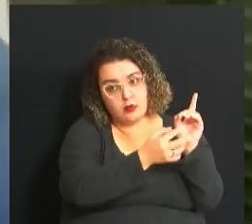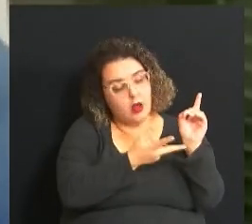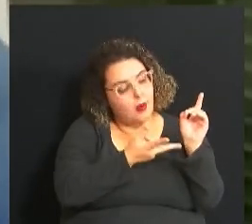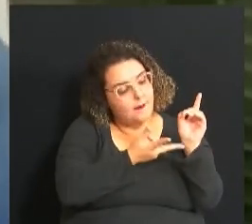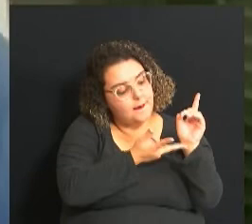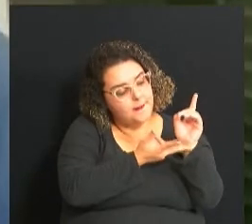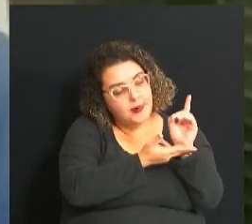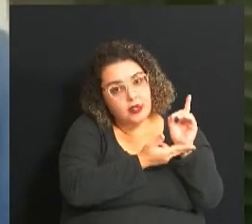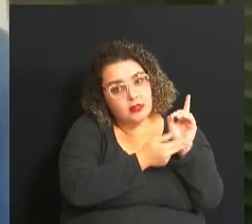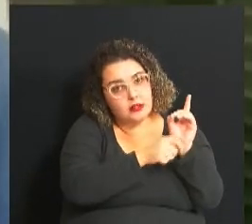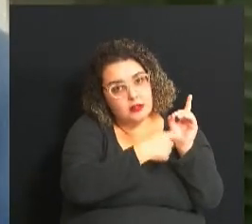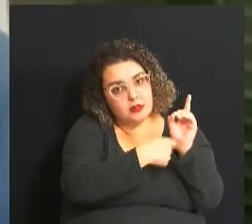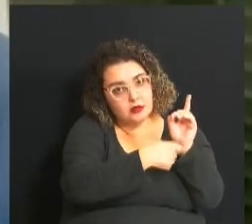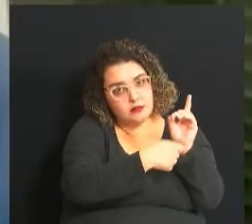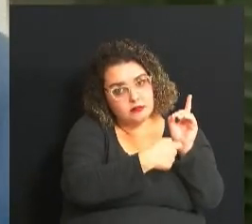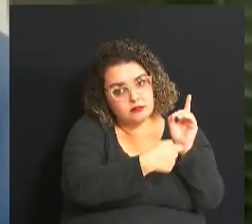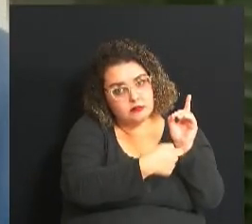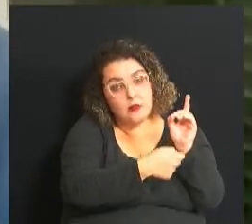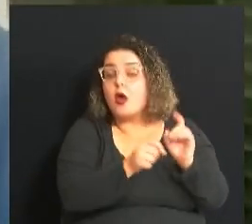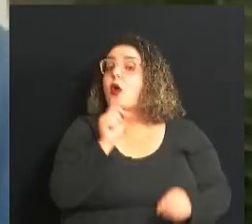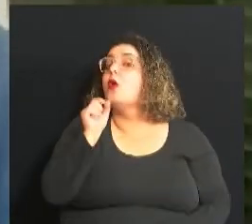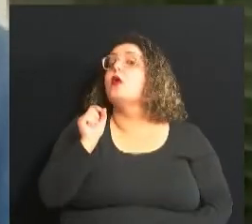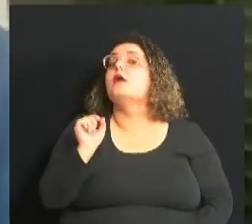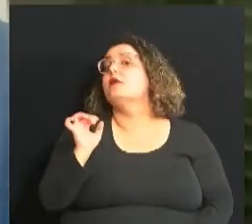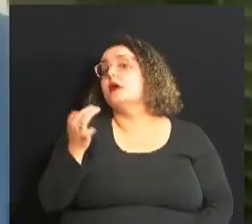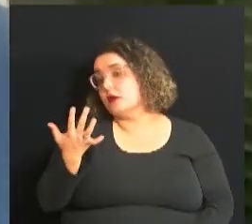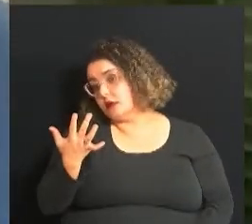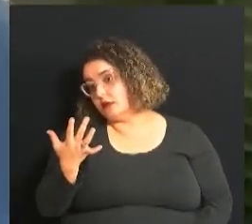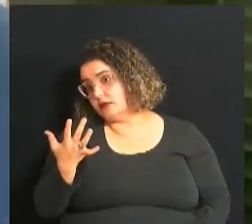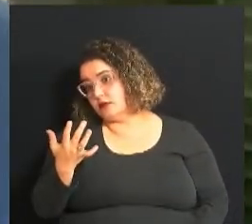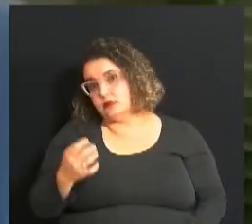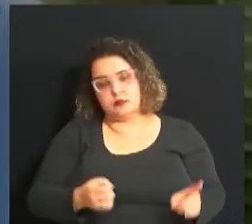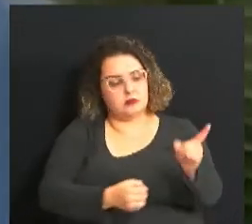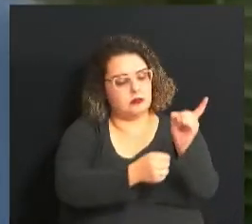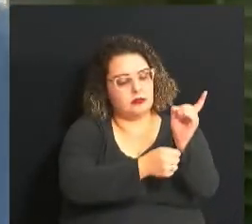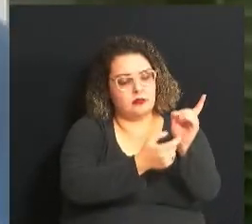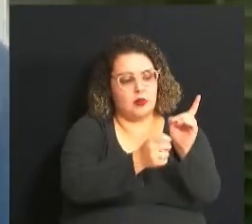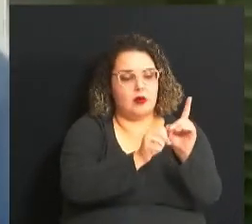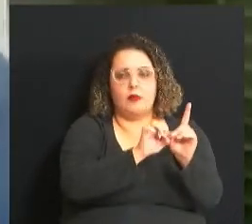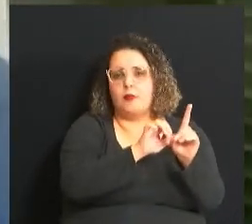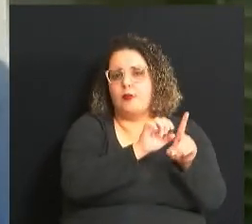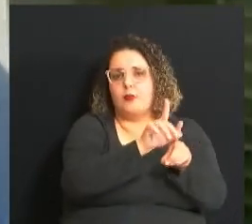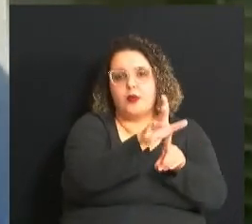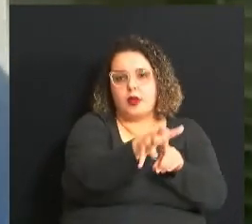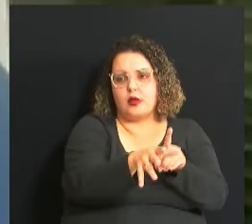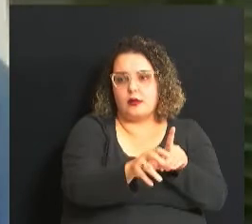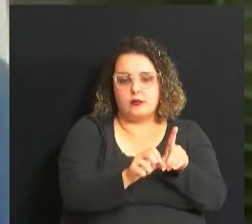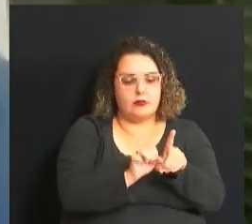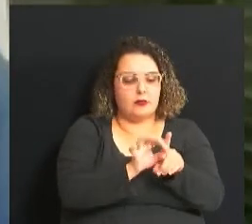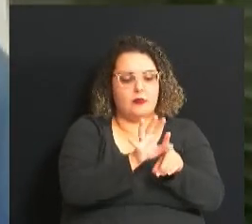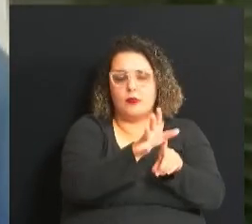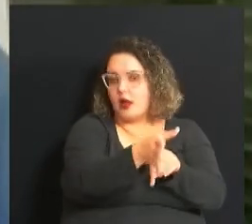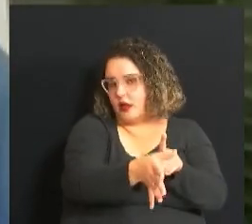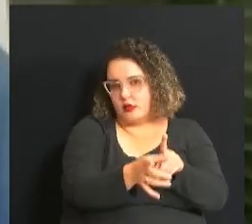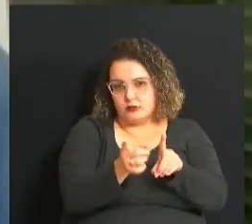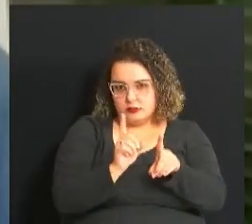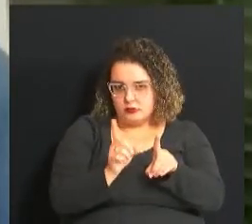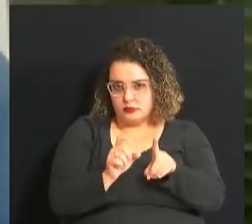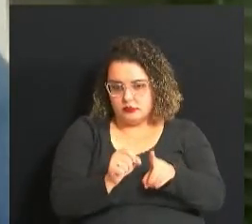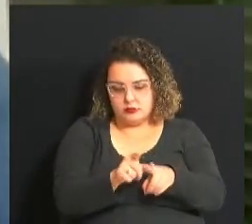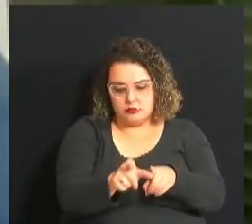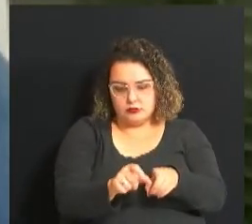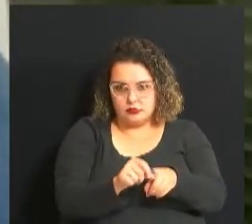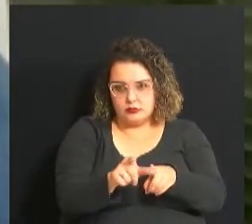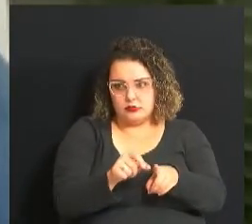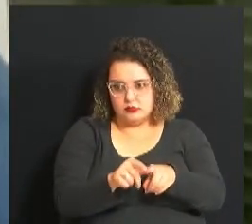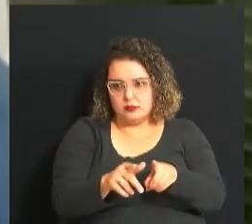e amarrar. O que vai acontecer? O espermatozoide não vai mais conseguir subir por esse canal, portanto, ele vai ficar acumulado.